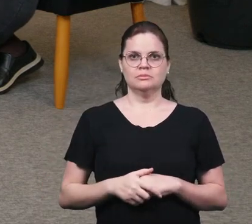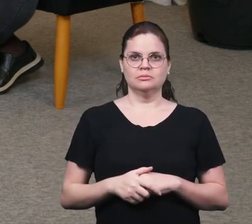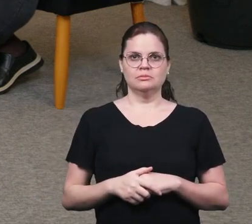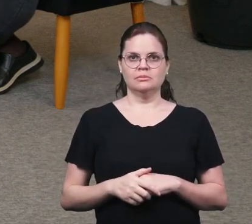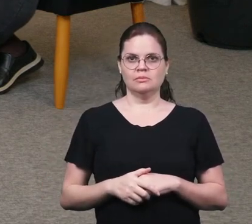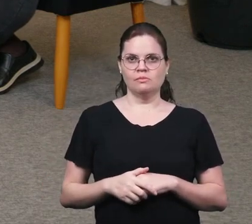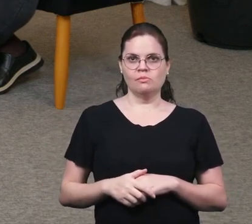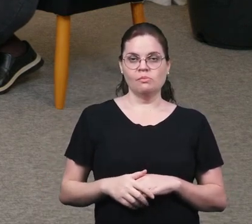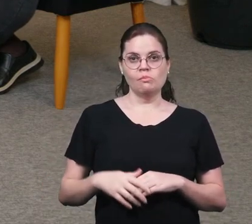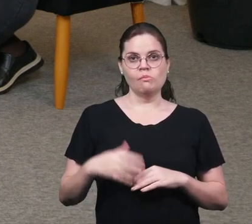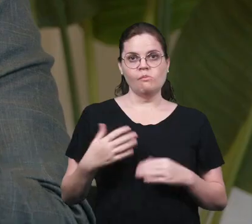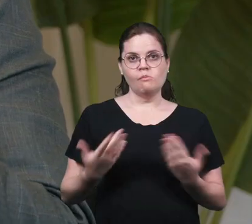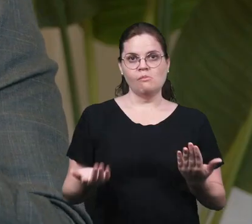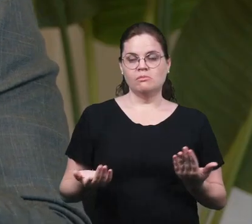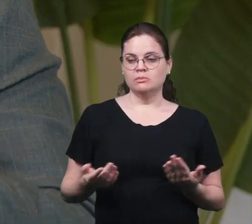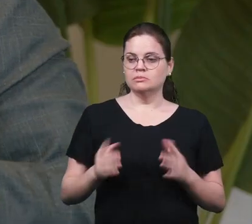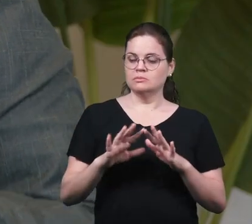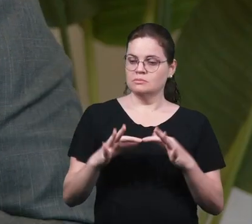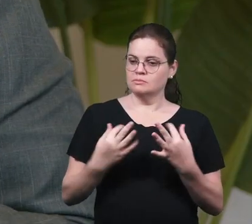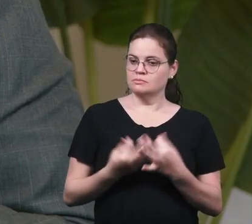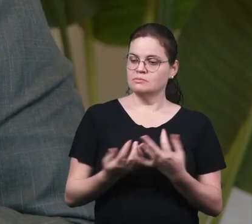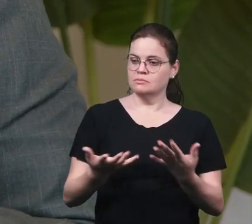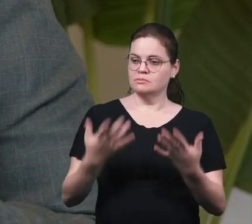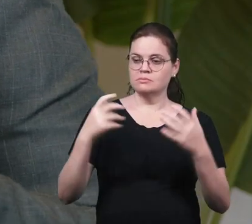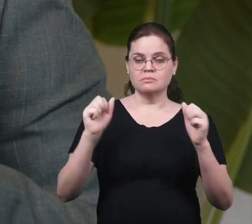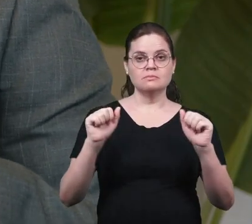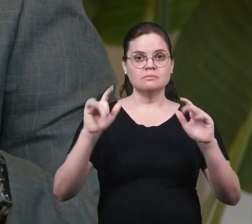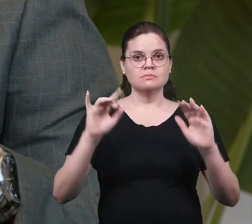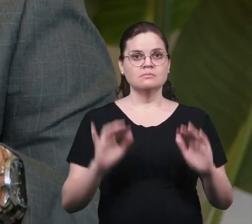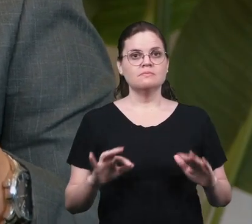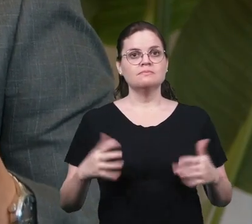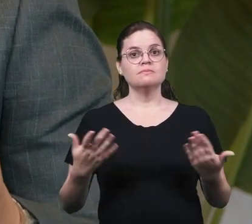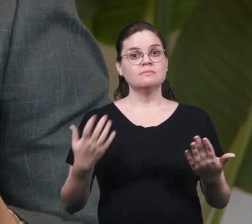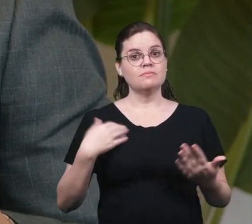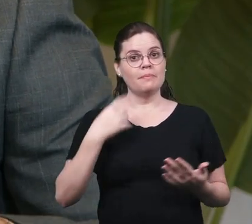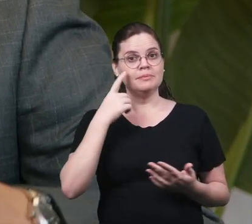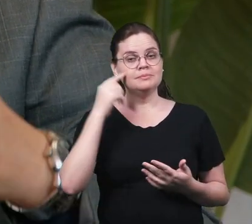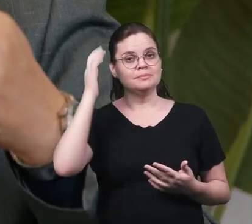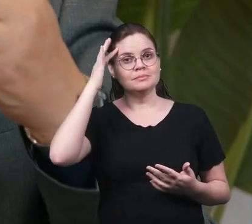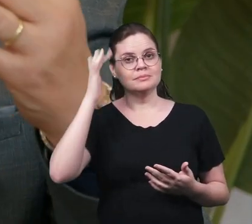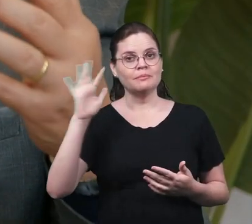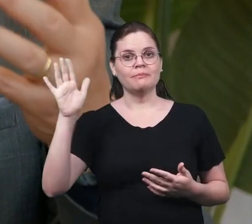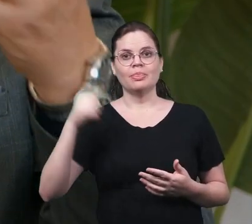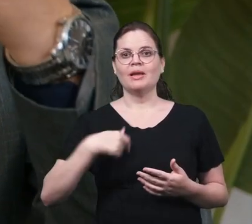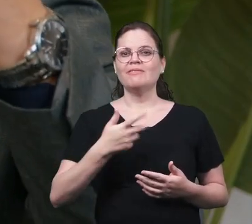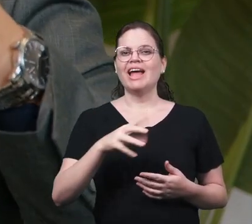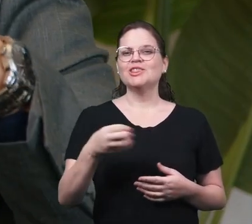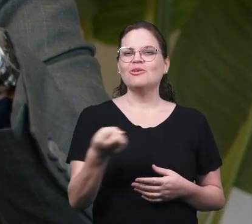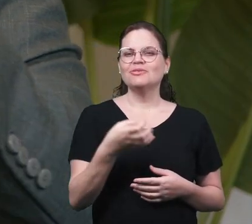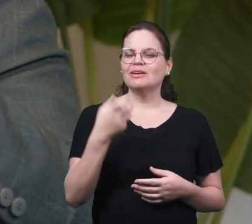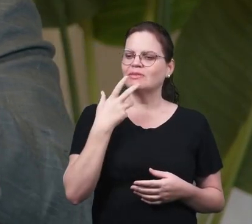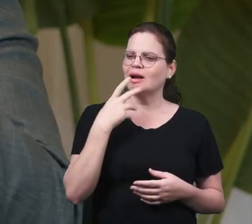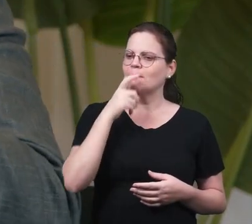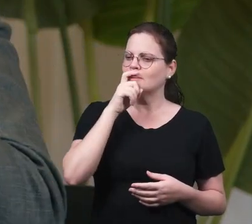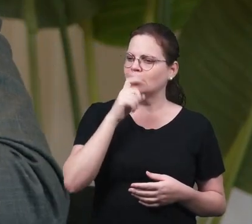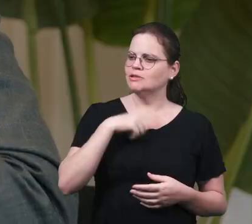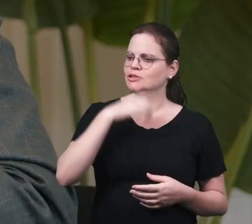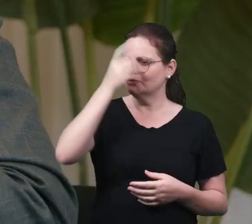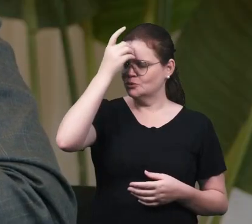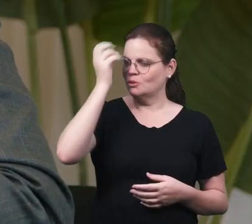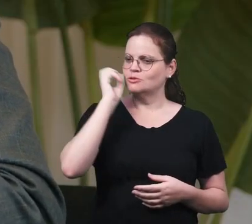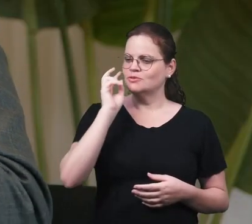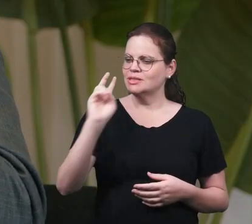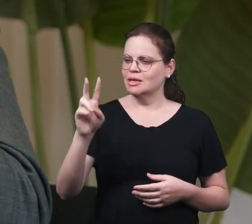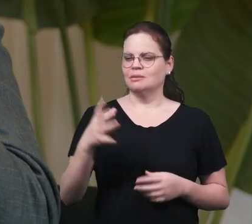com a família. O Senhor quer dar uma bênção para a nossa família? Que maravilha! E a caçula vem: papai, eu tive visões da parte